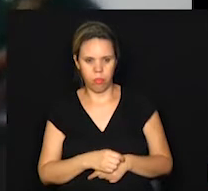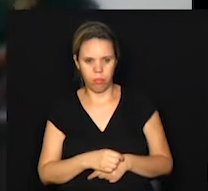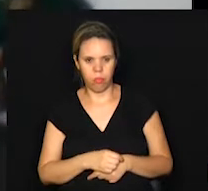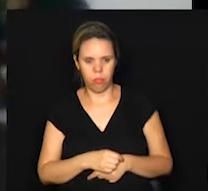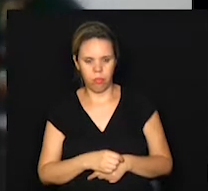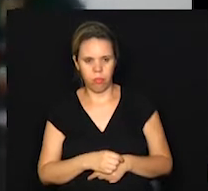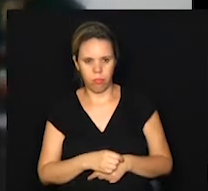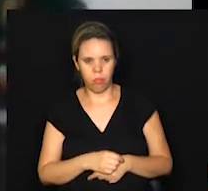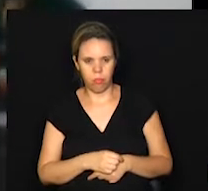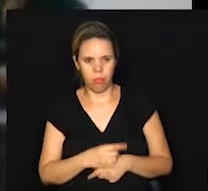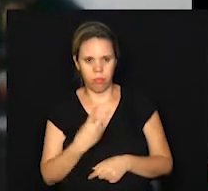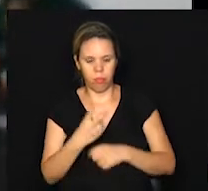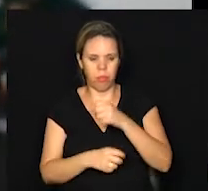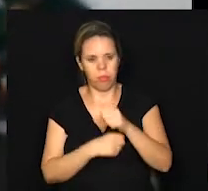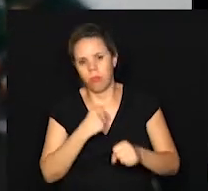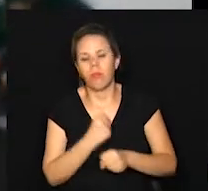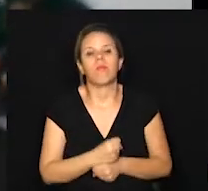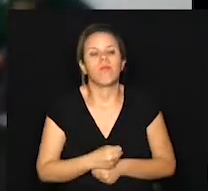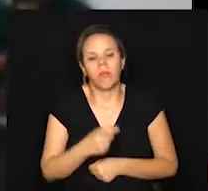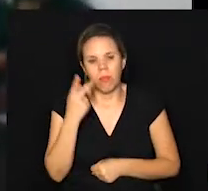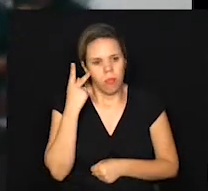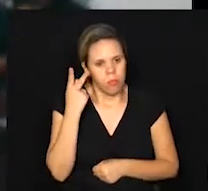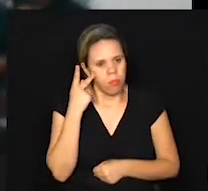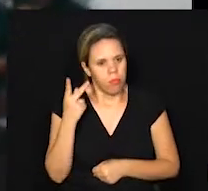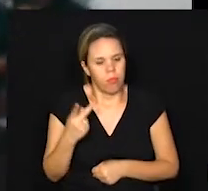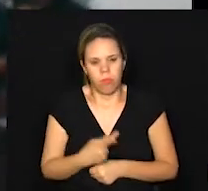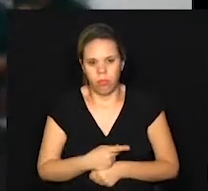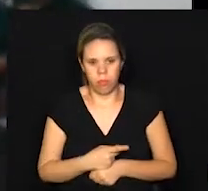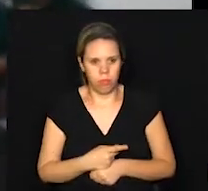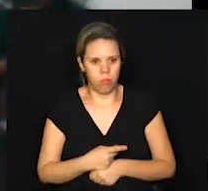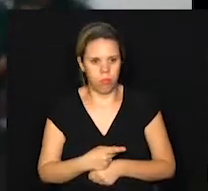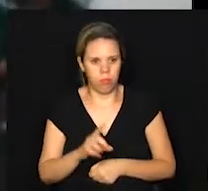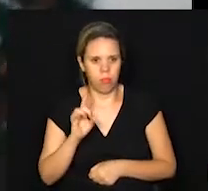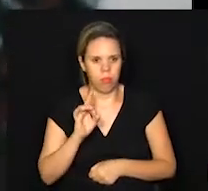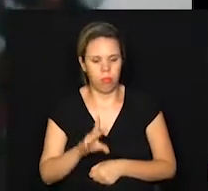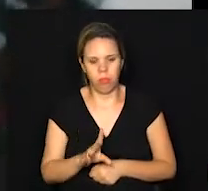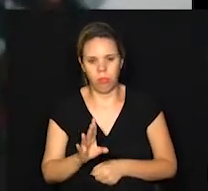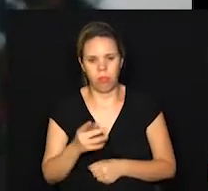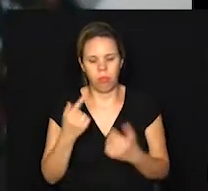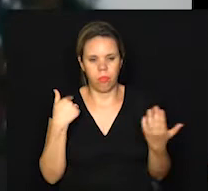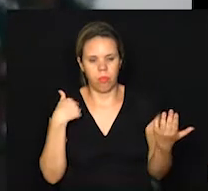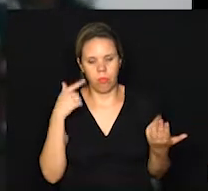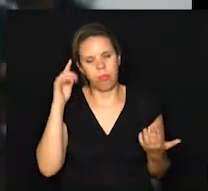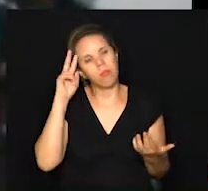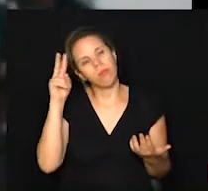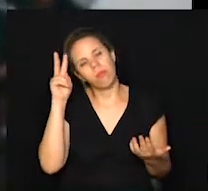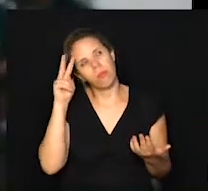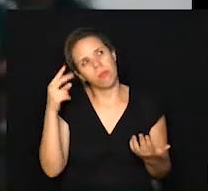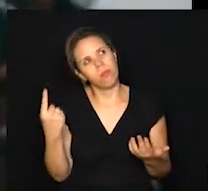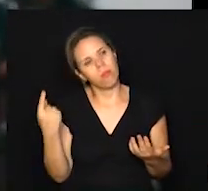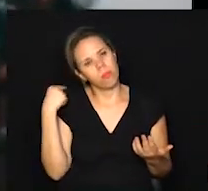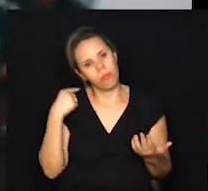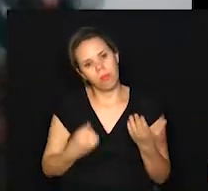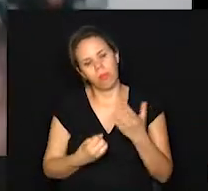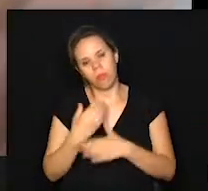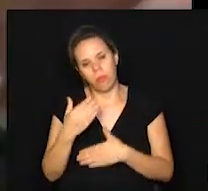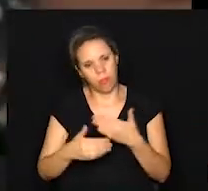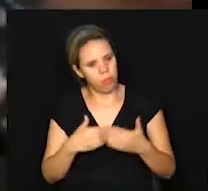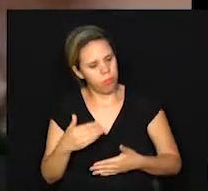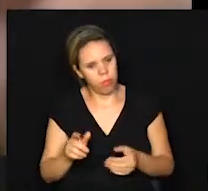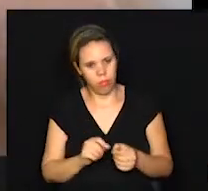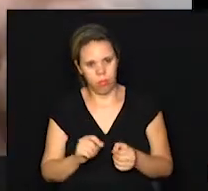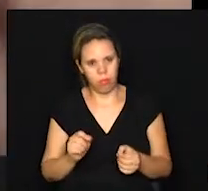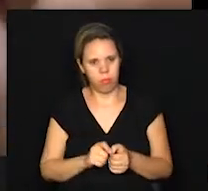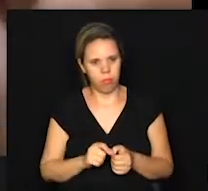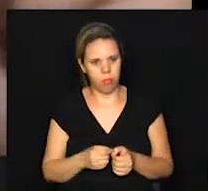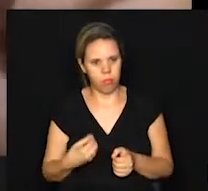passei 2 anos em São Paulo, onde eu fecho os olhos e eu posso descrever para o senhor todo o caminho. Eu